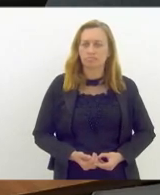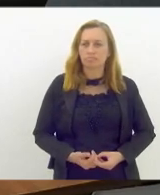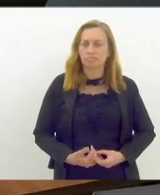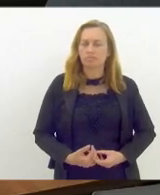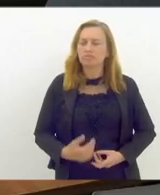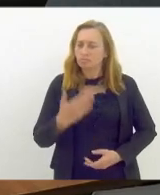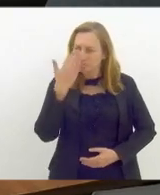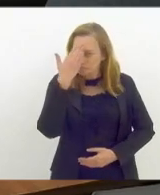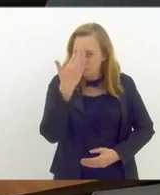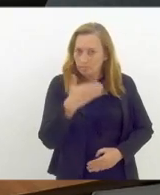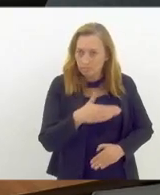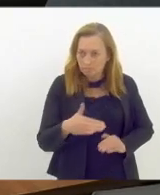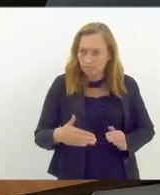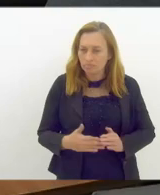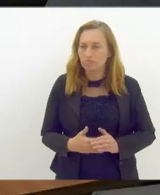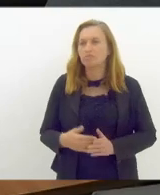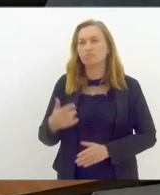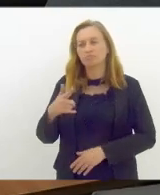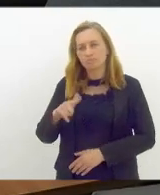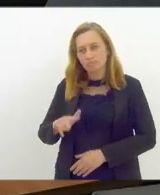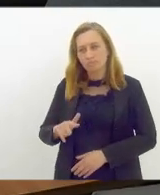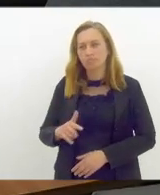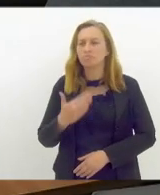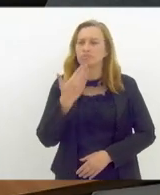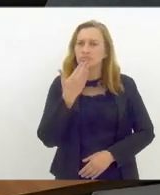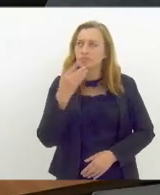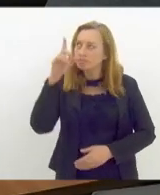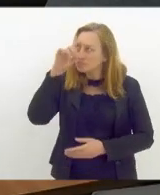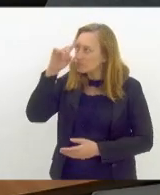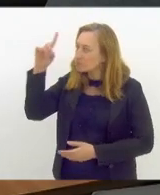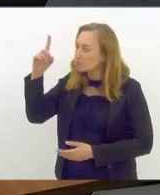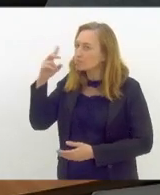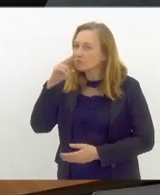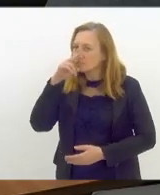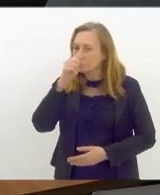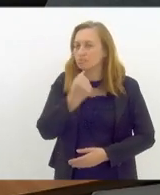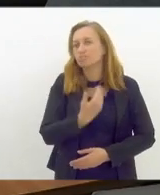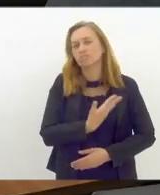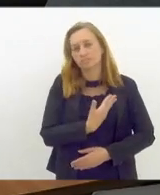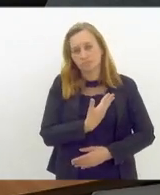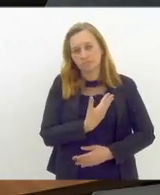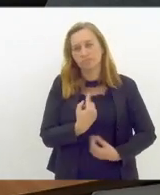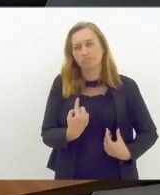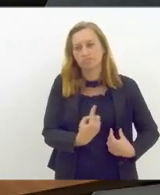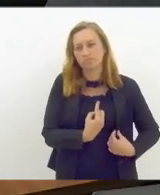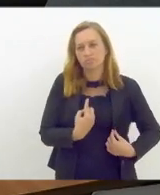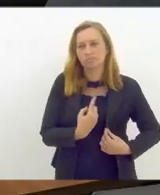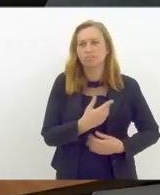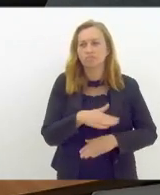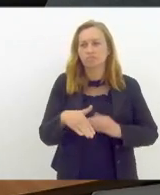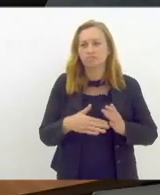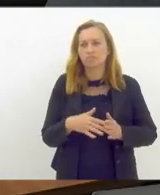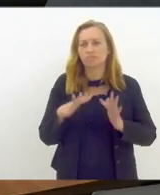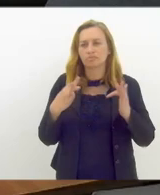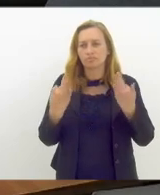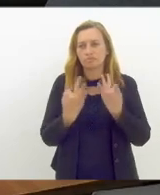Muito obrigada a todos. Mais uma vez, pedimos a Deus força para o nosso amigo e para toda a